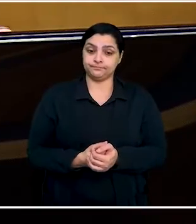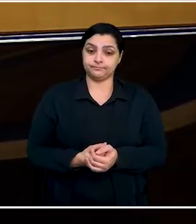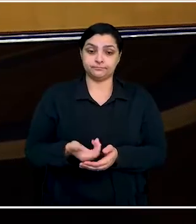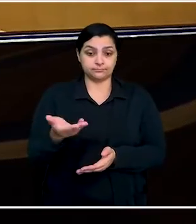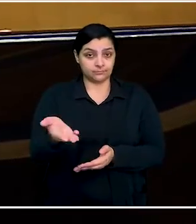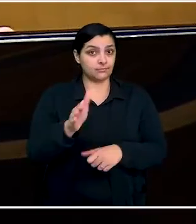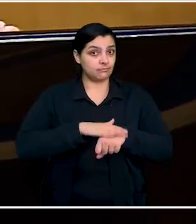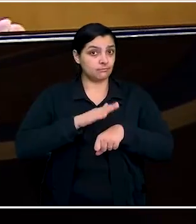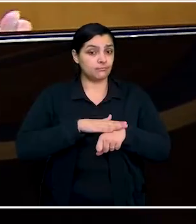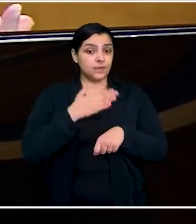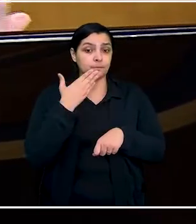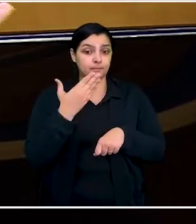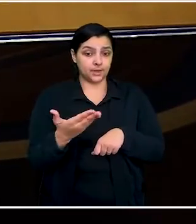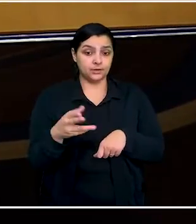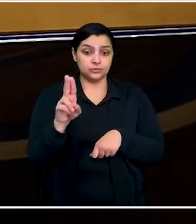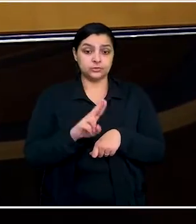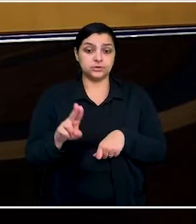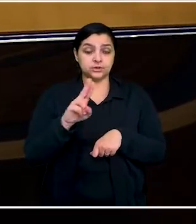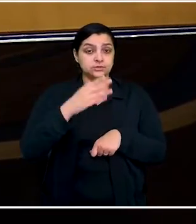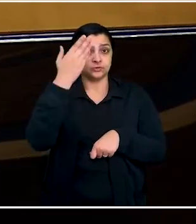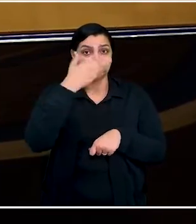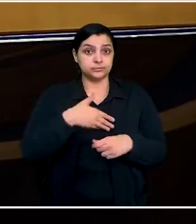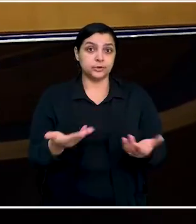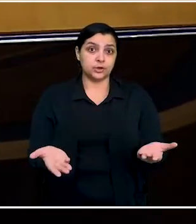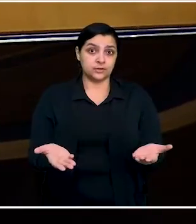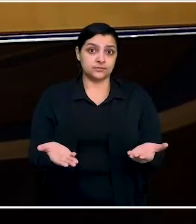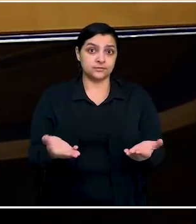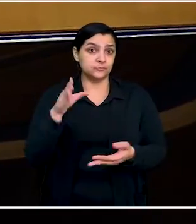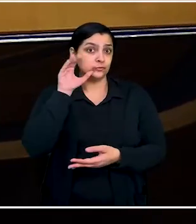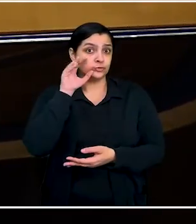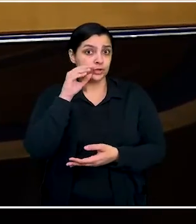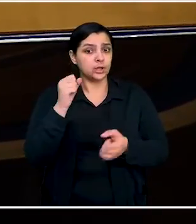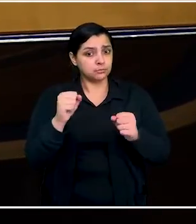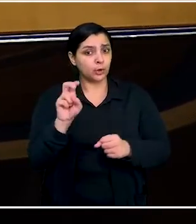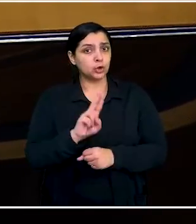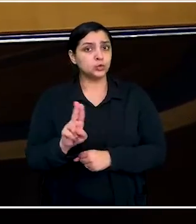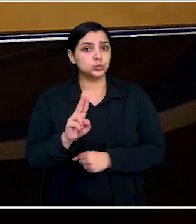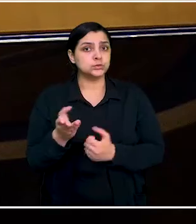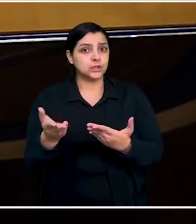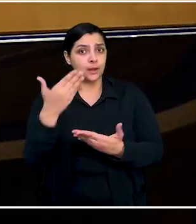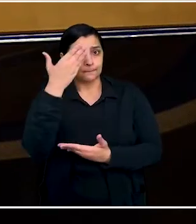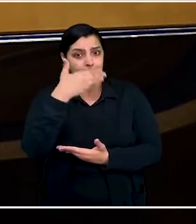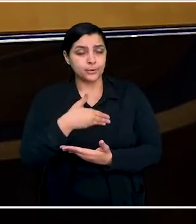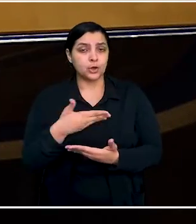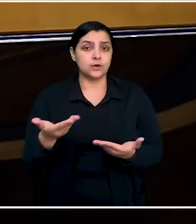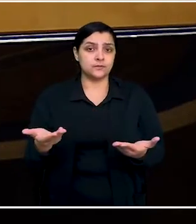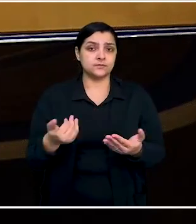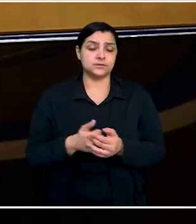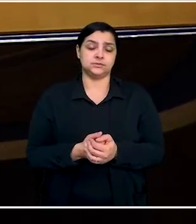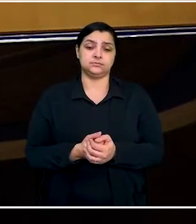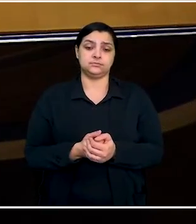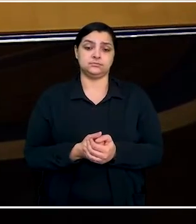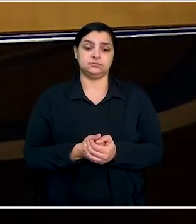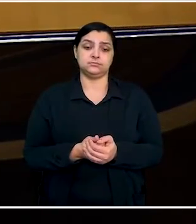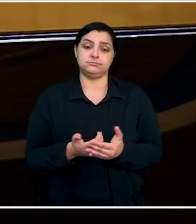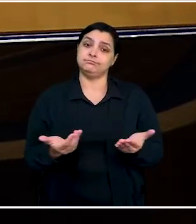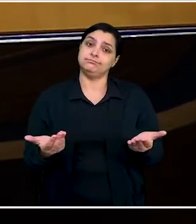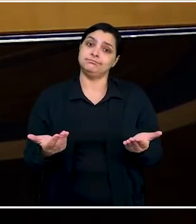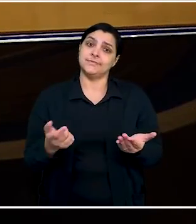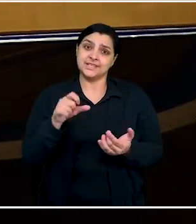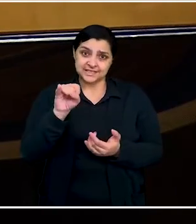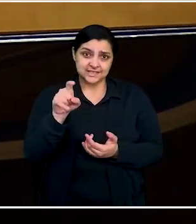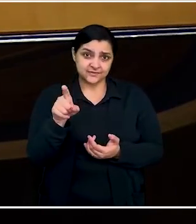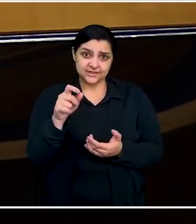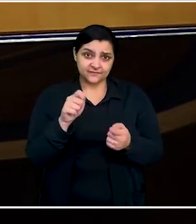mesmo pode pedir a utilização dessa prova, o próprio empregado. Quem não teme, quem